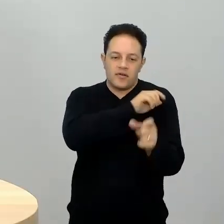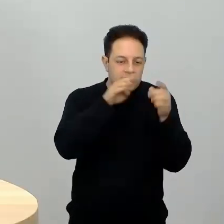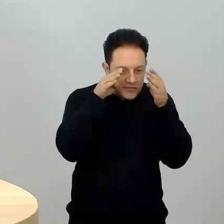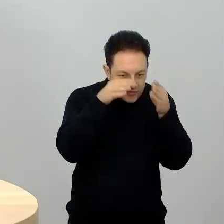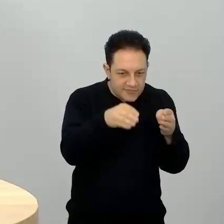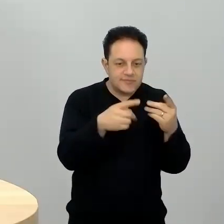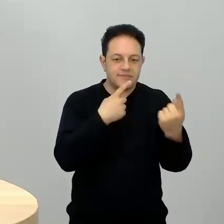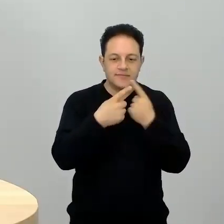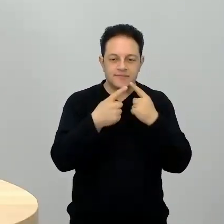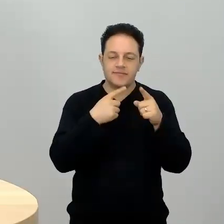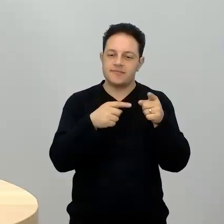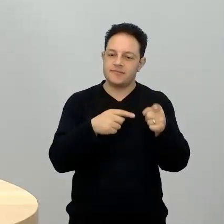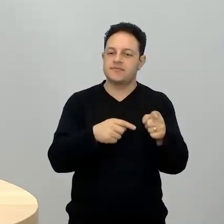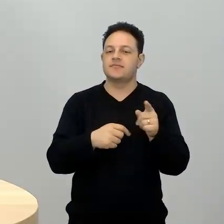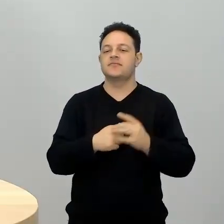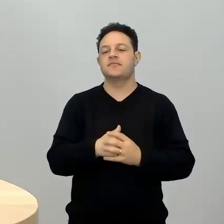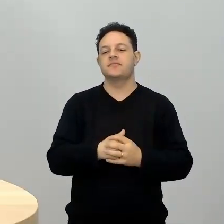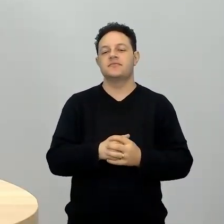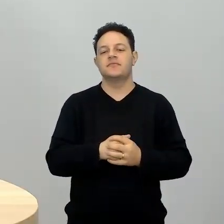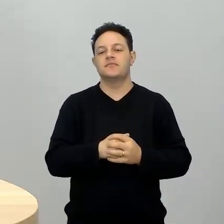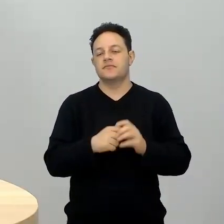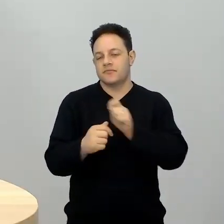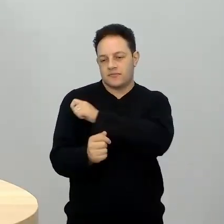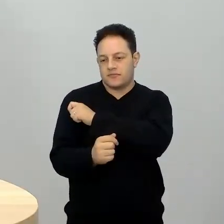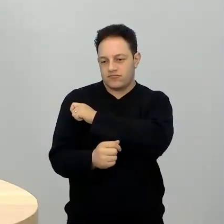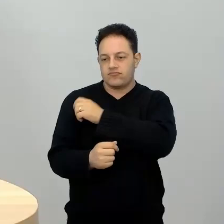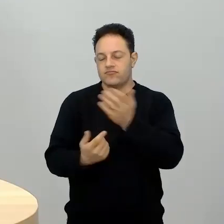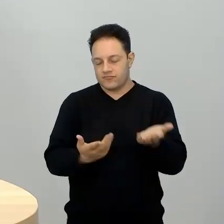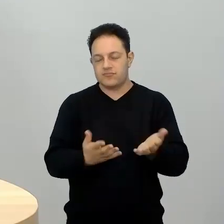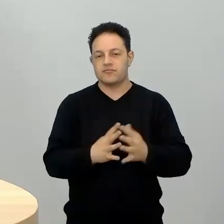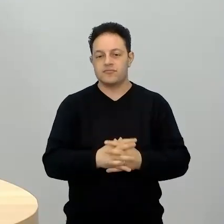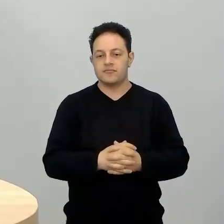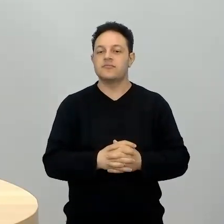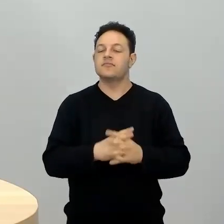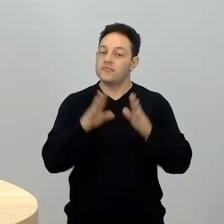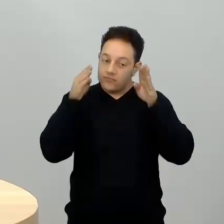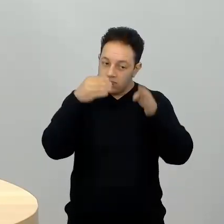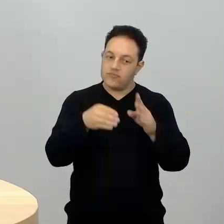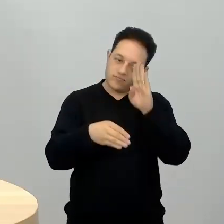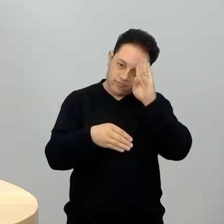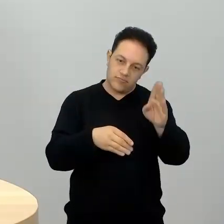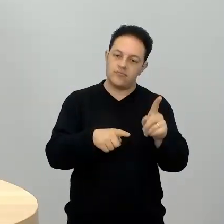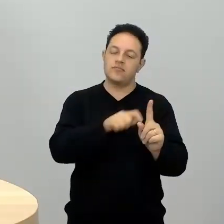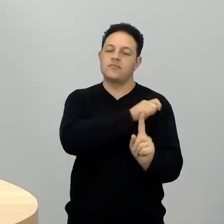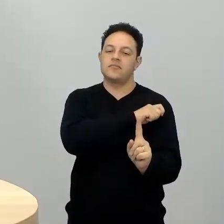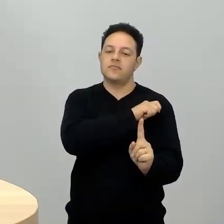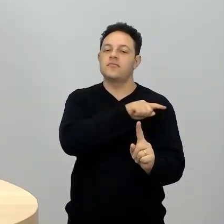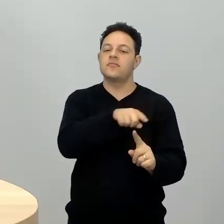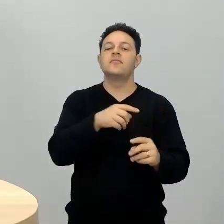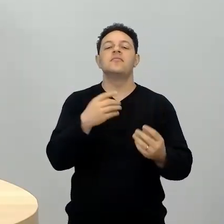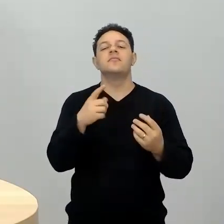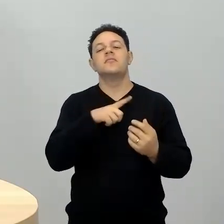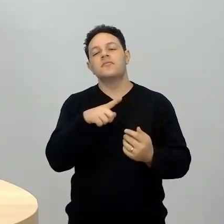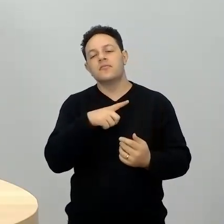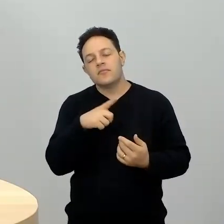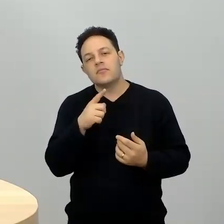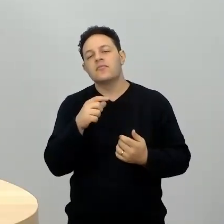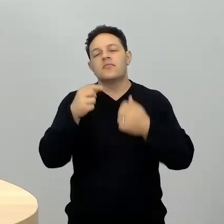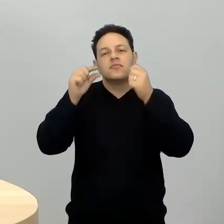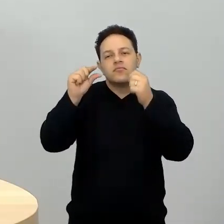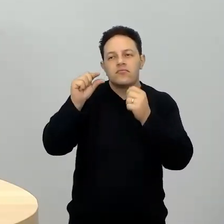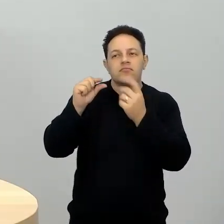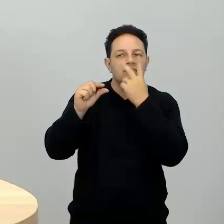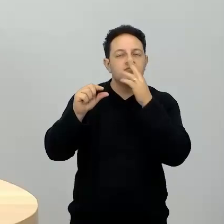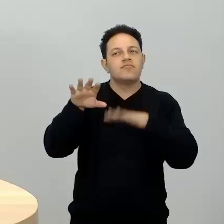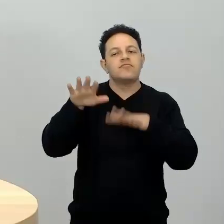foco muito no nosso estudante, com foco central ali no nosso estudante, e aí tem um pouco de